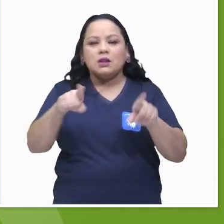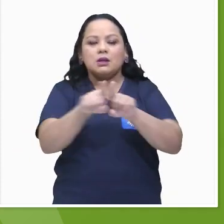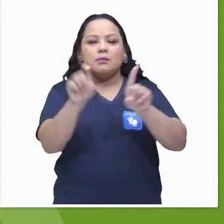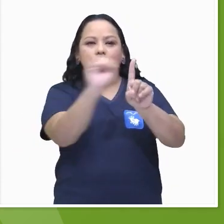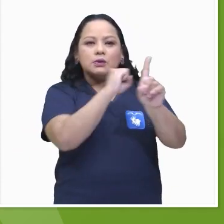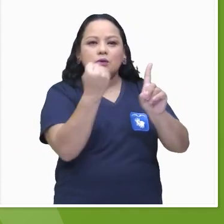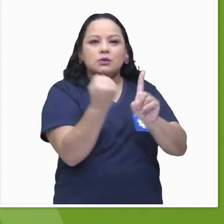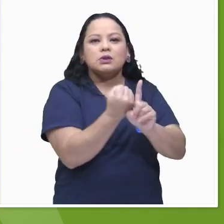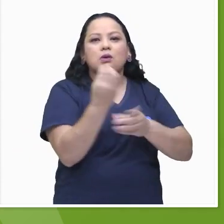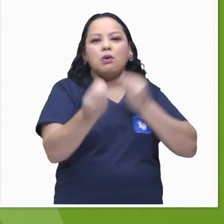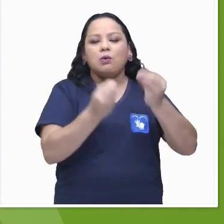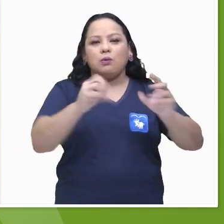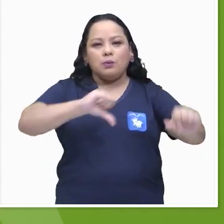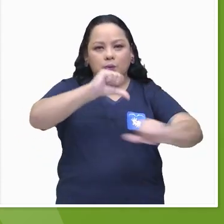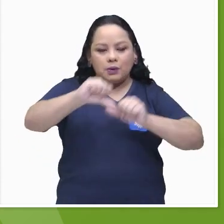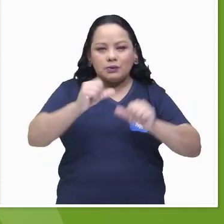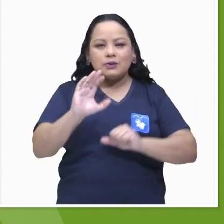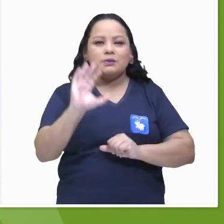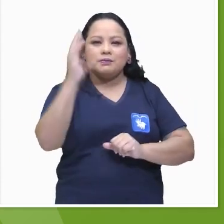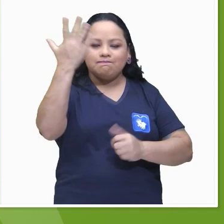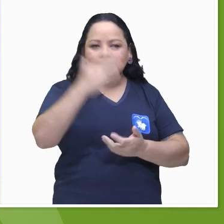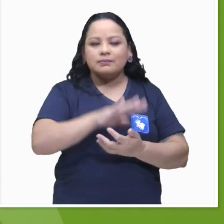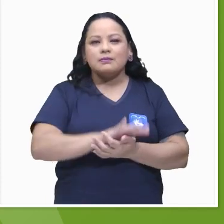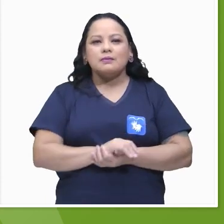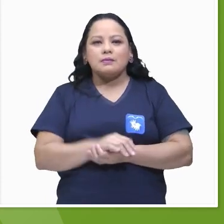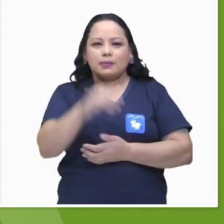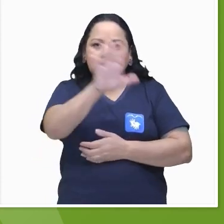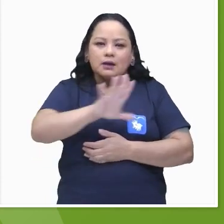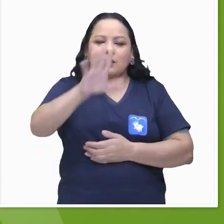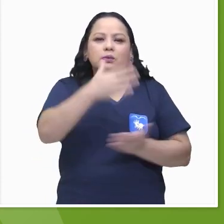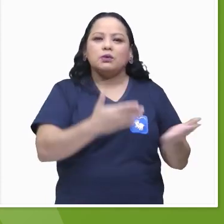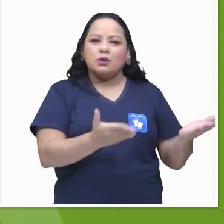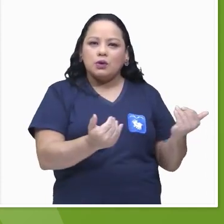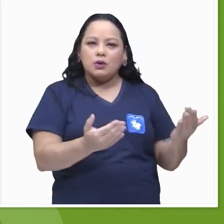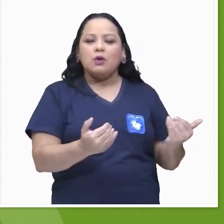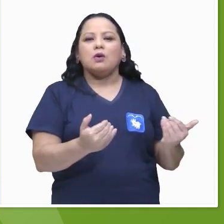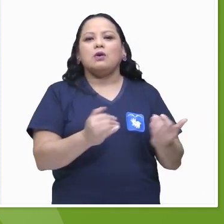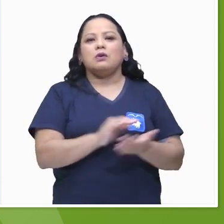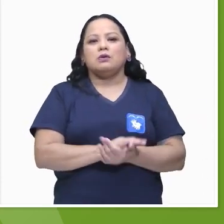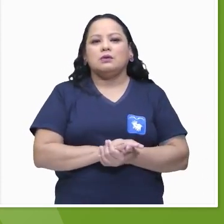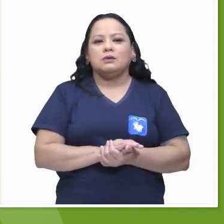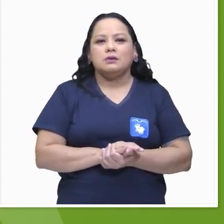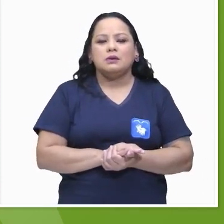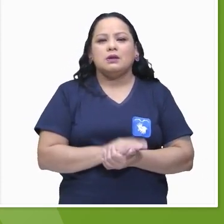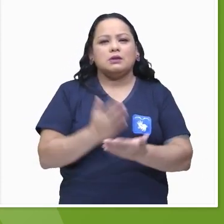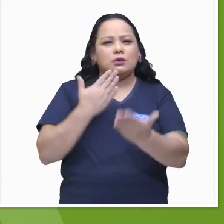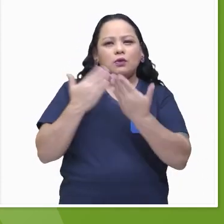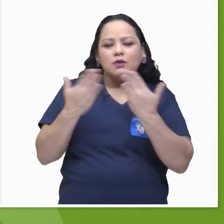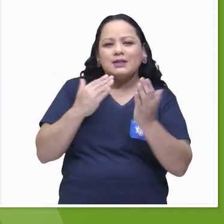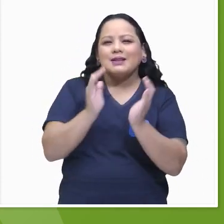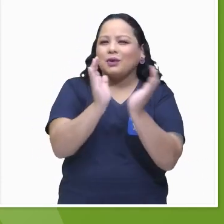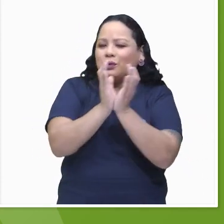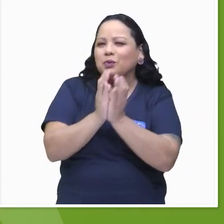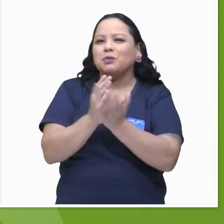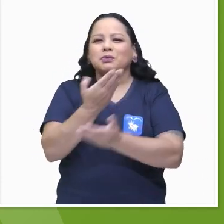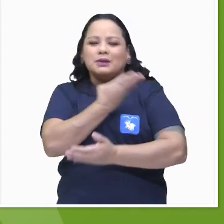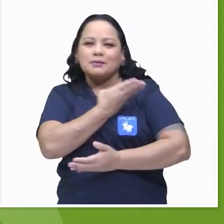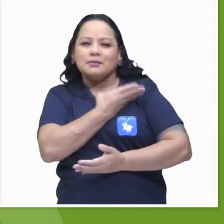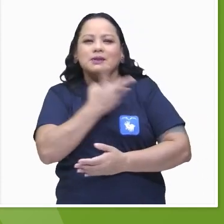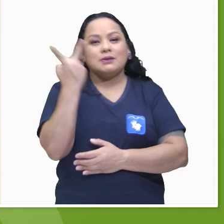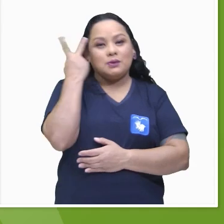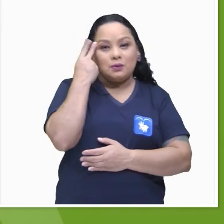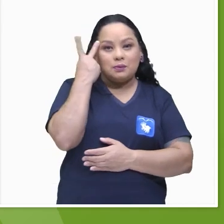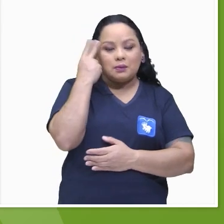também é uma alteração que acontece, né? Geralmente os adolescentes gostam de ficar em grupinhos, conversando. Então, isso é